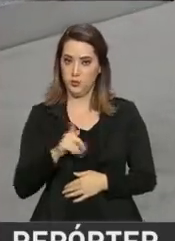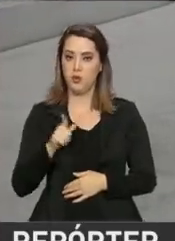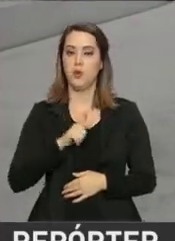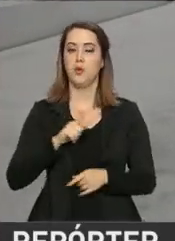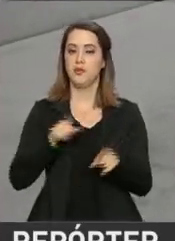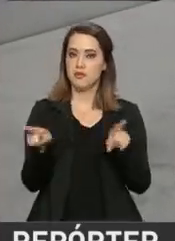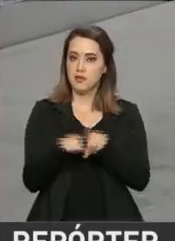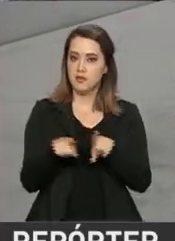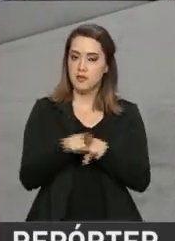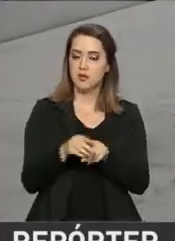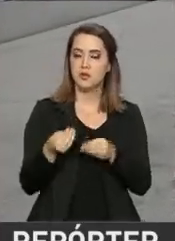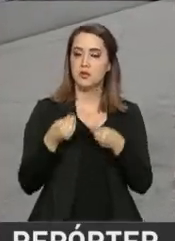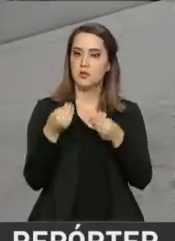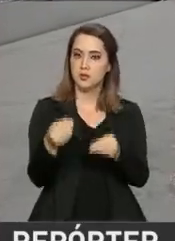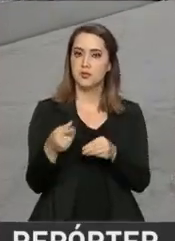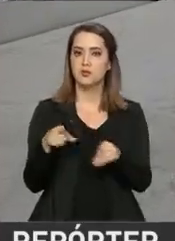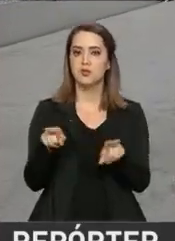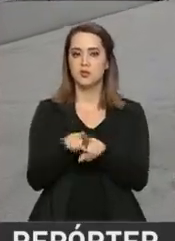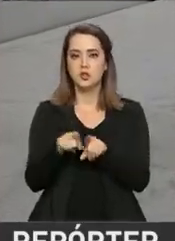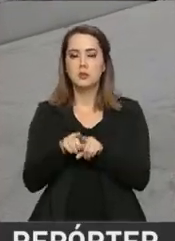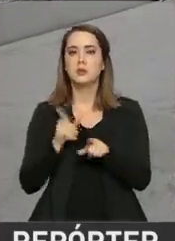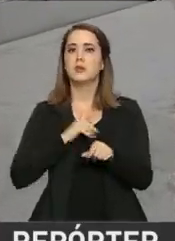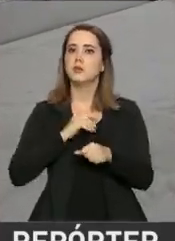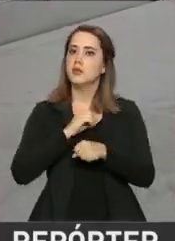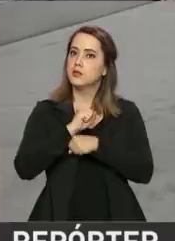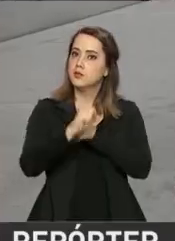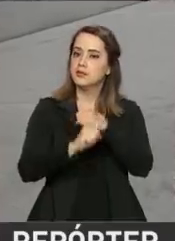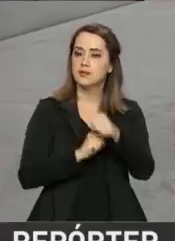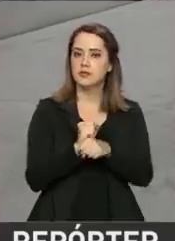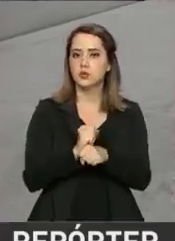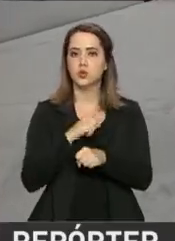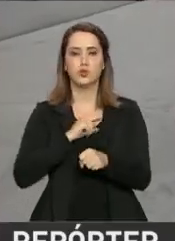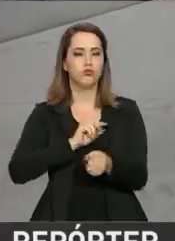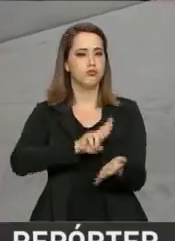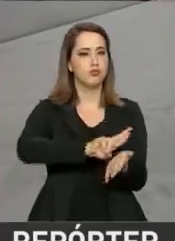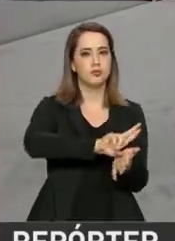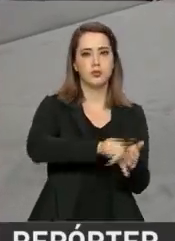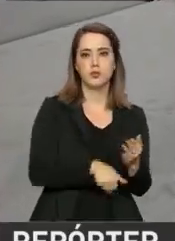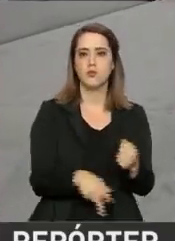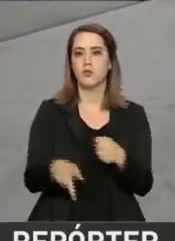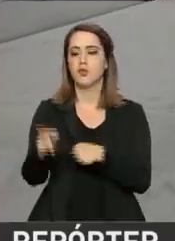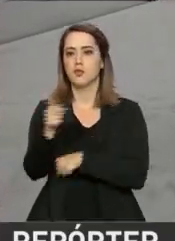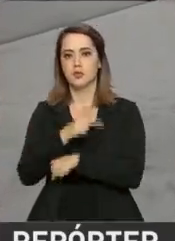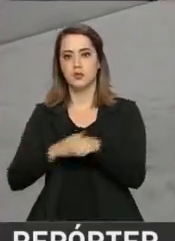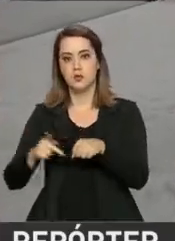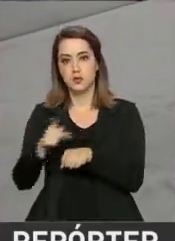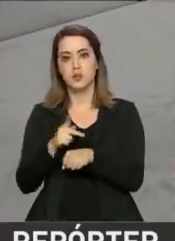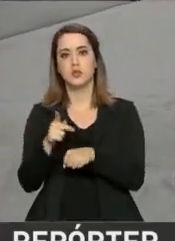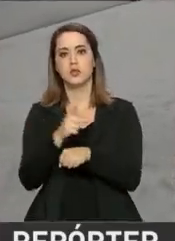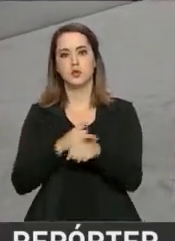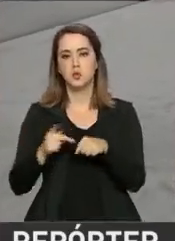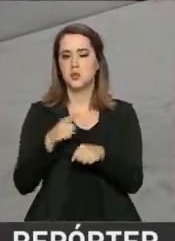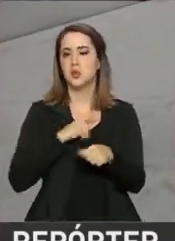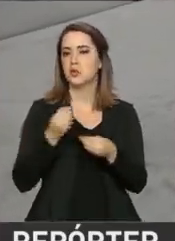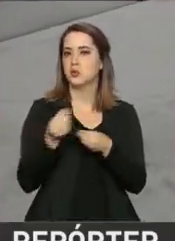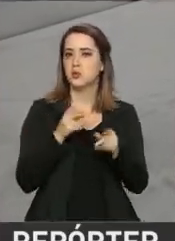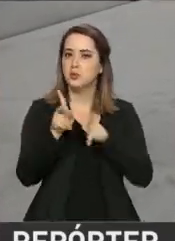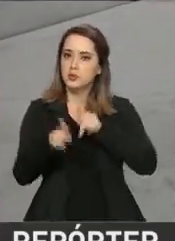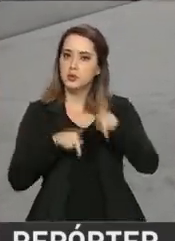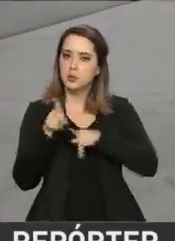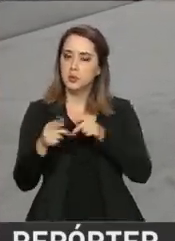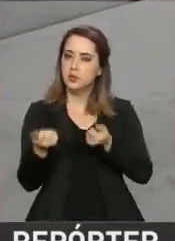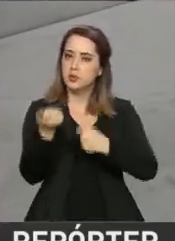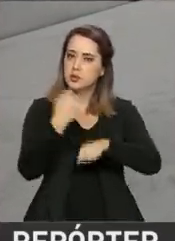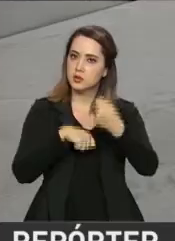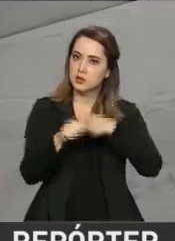Olimpíadas o IBGE também produziu um site sobre os países olímpicos ali estão as informações sobre a população sobre a economia e